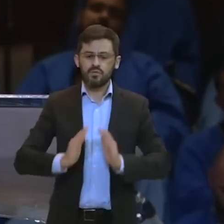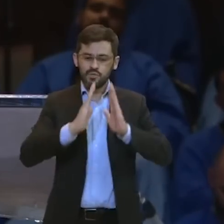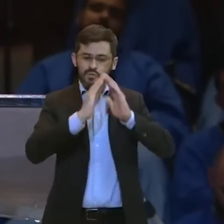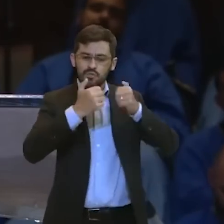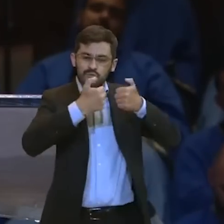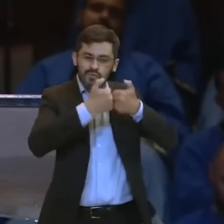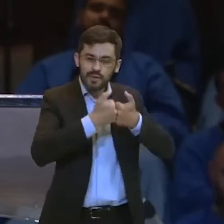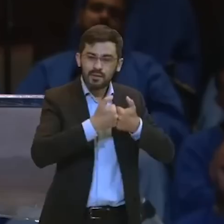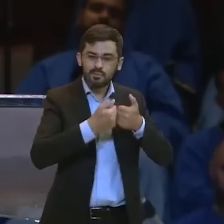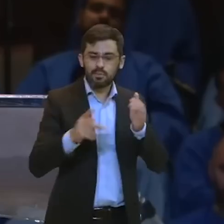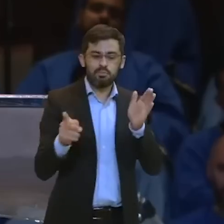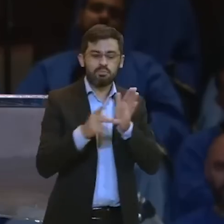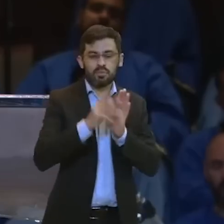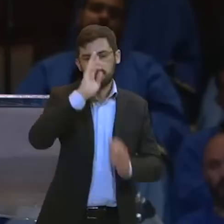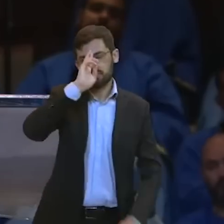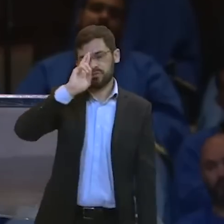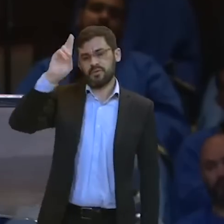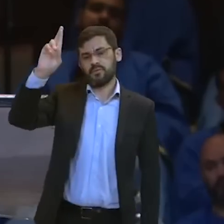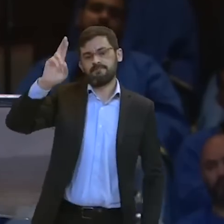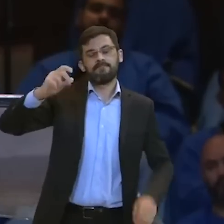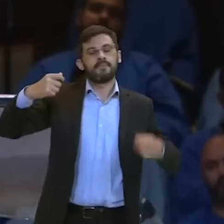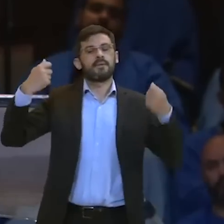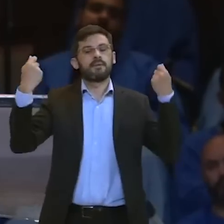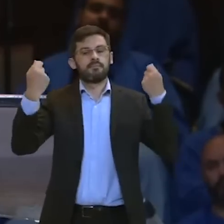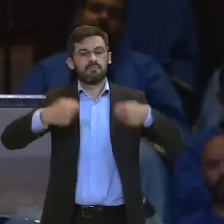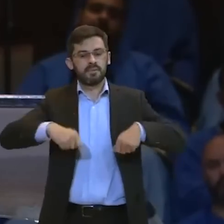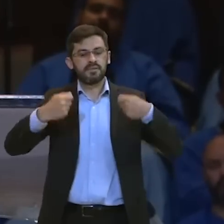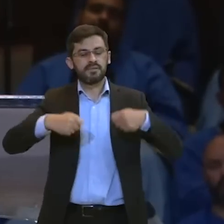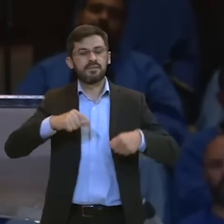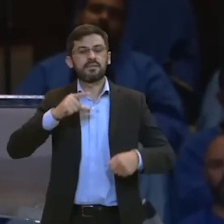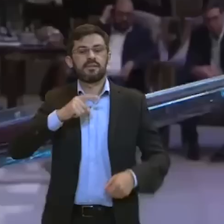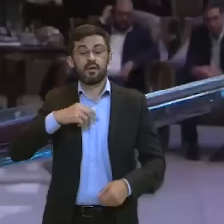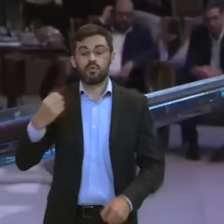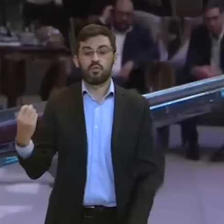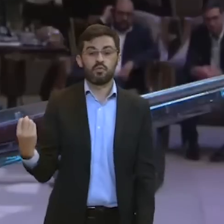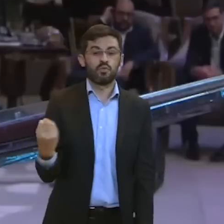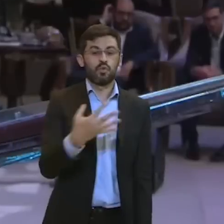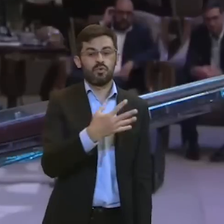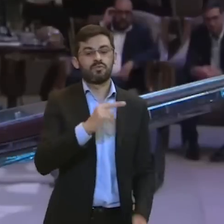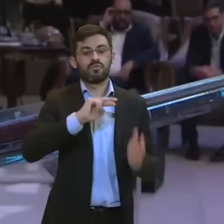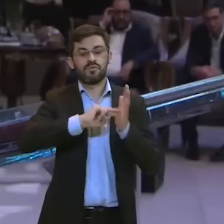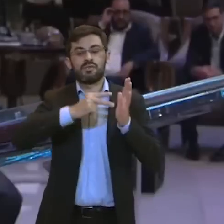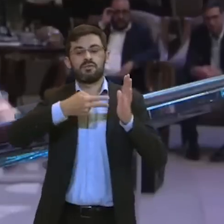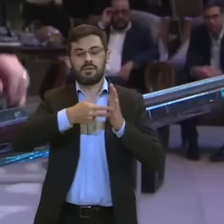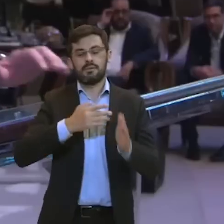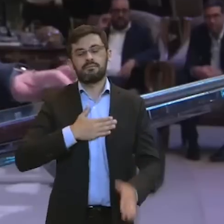do Senhor, precisa ter um novo sentido para mim.